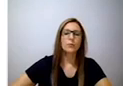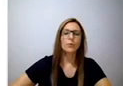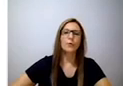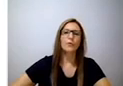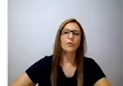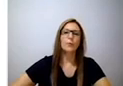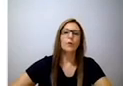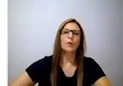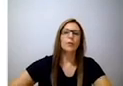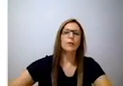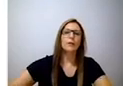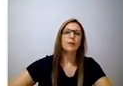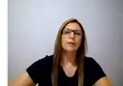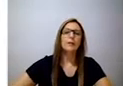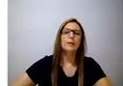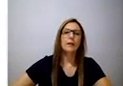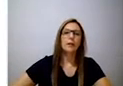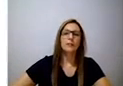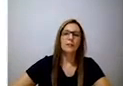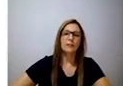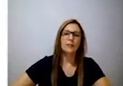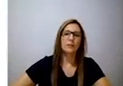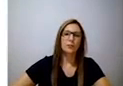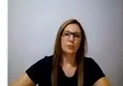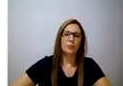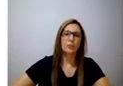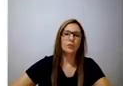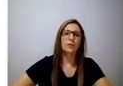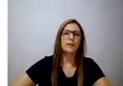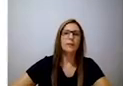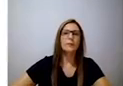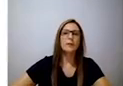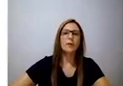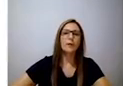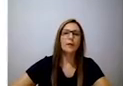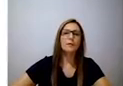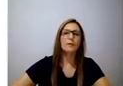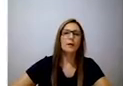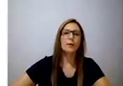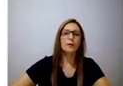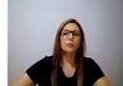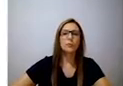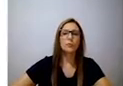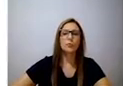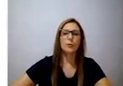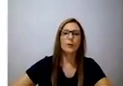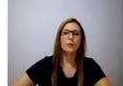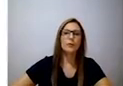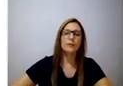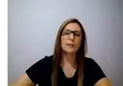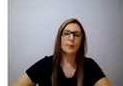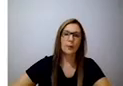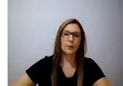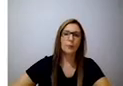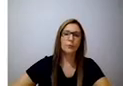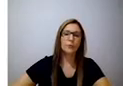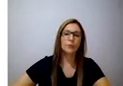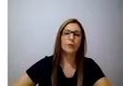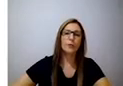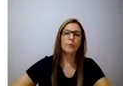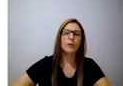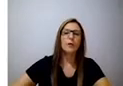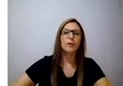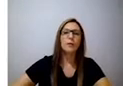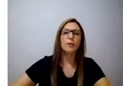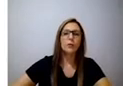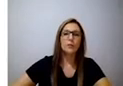Olá, eu sou a professora Mônica e na aula de ciências de hoje nós daremos sequência ao assunto sobre o sistema reprodutor